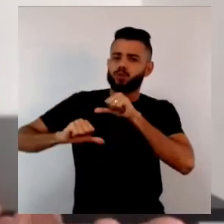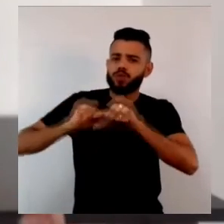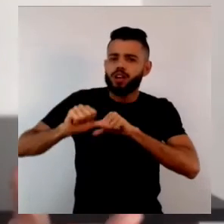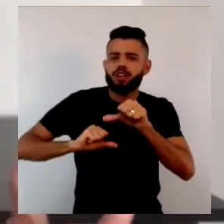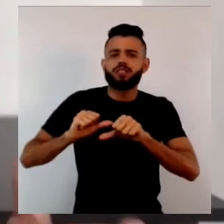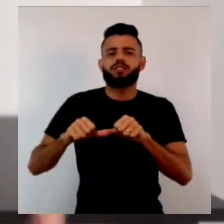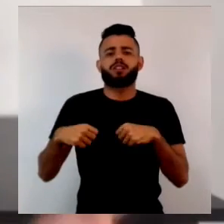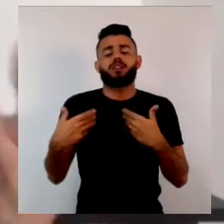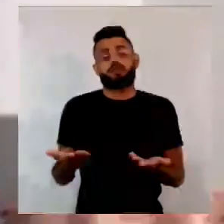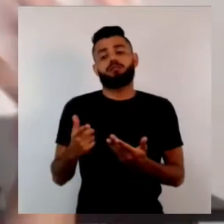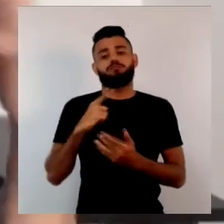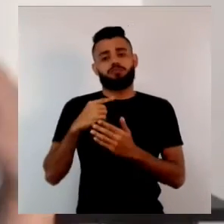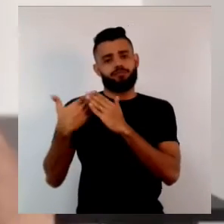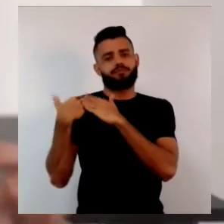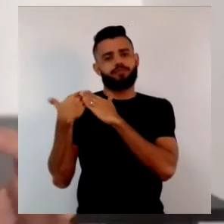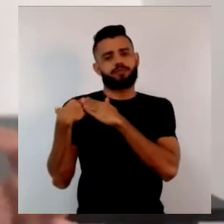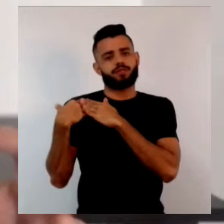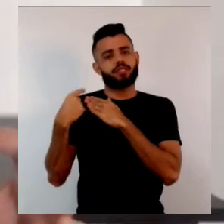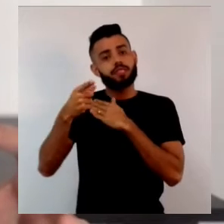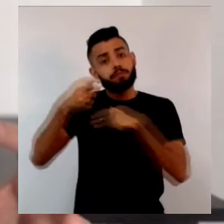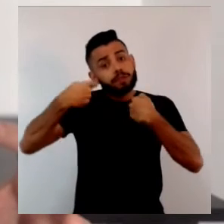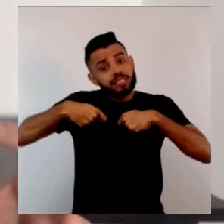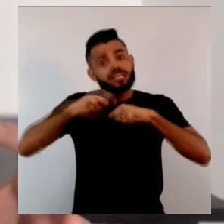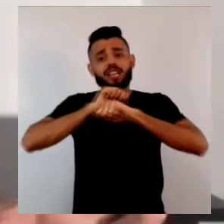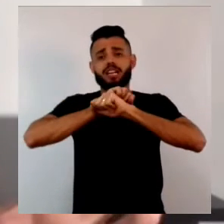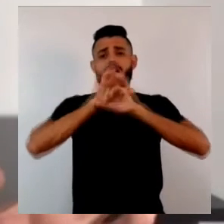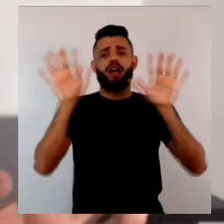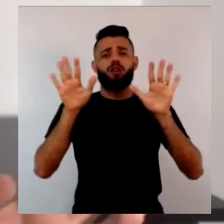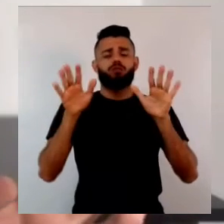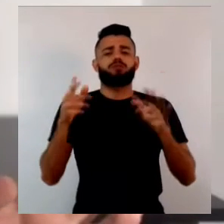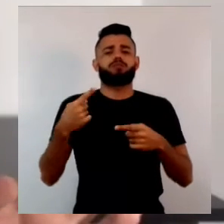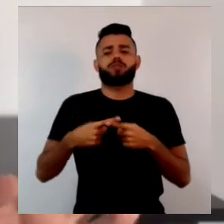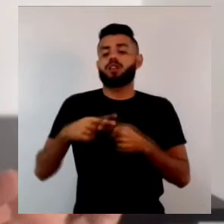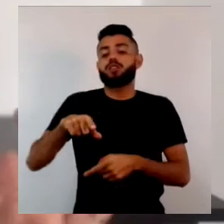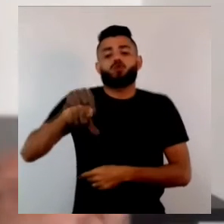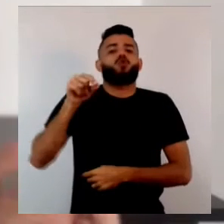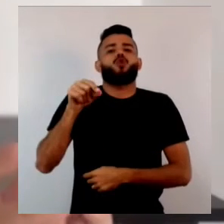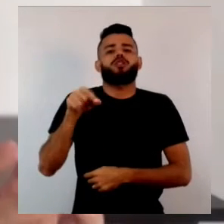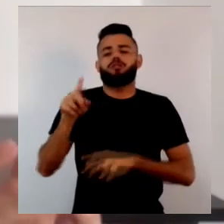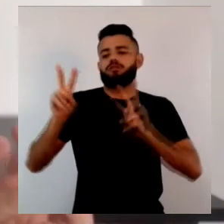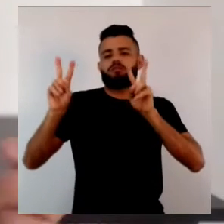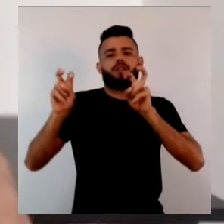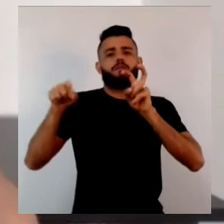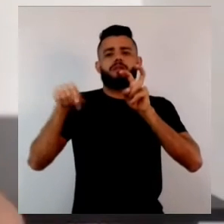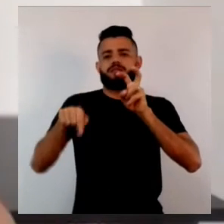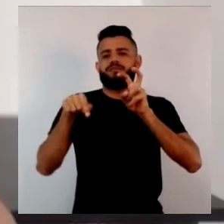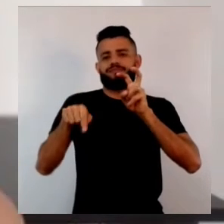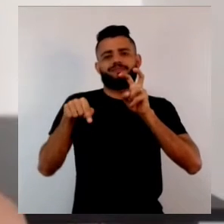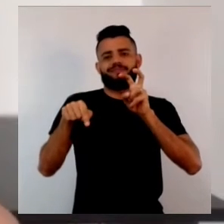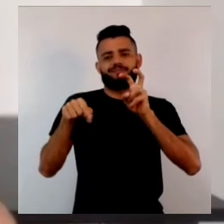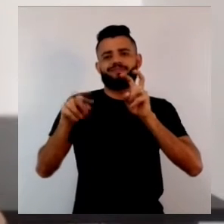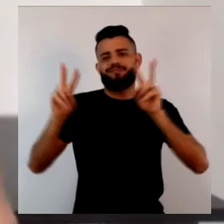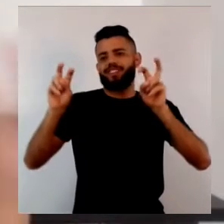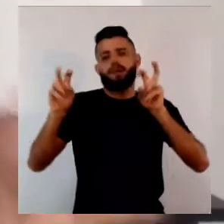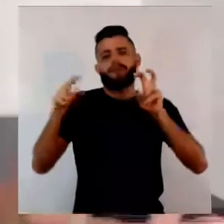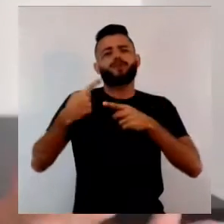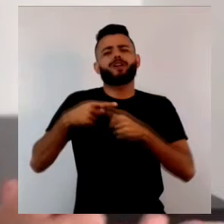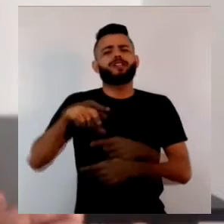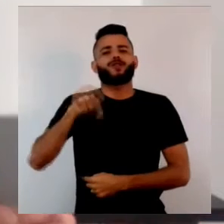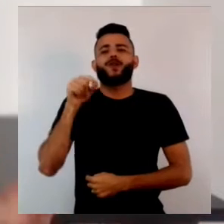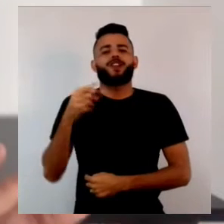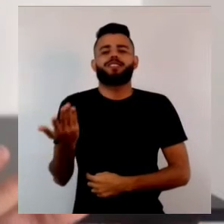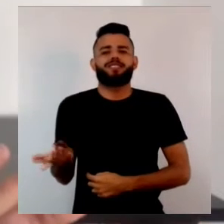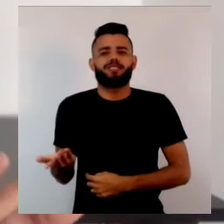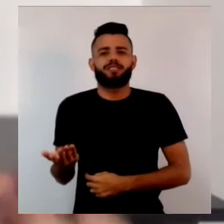Então você precisa ser claro por que que você escolhe aquele tipo de pauta, qual é a sua visão de